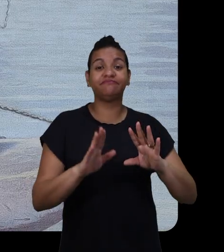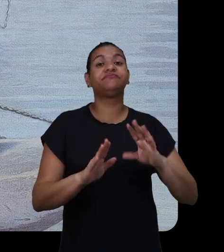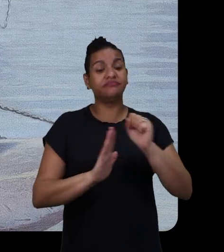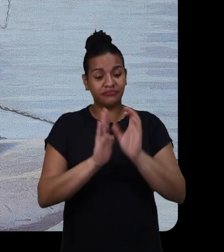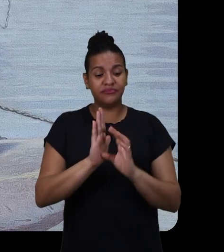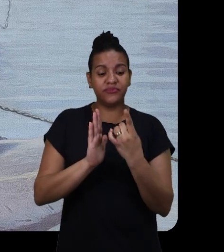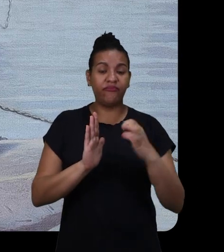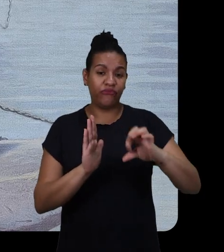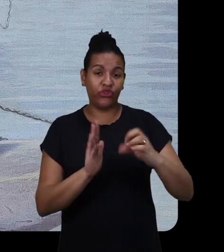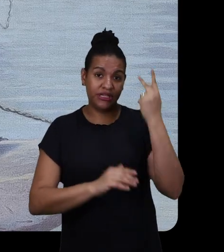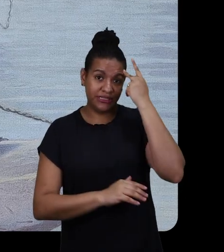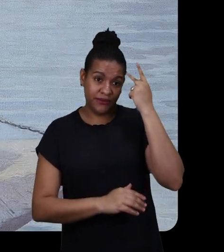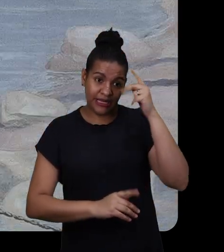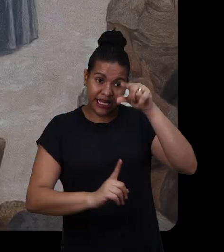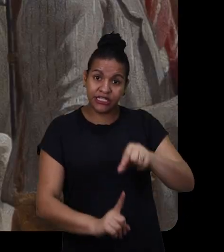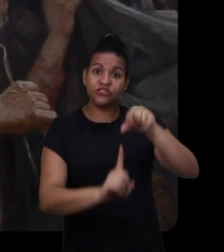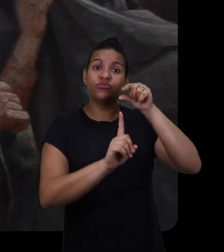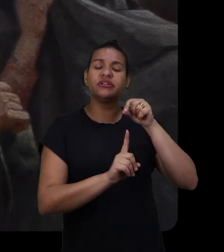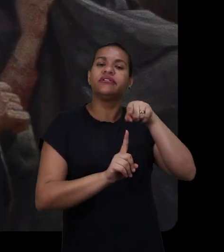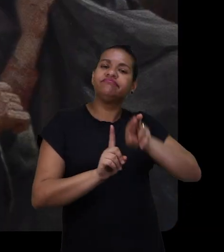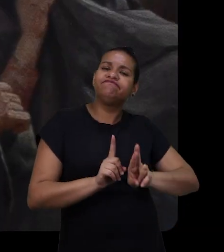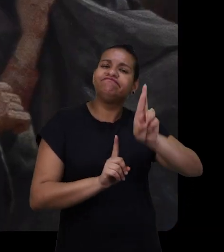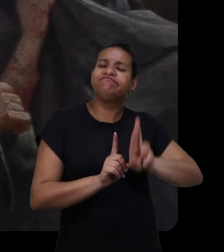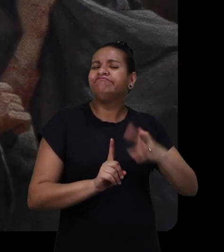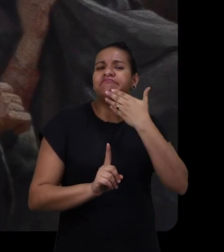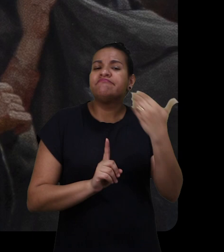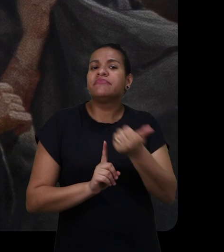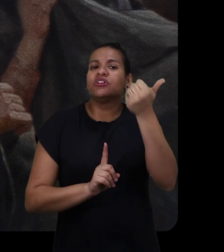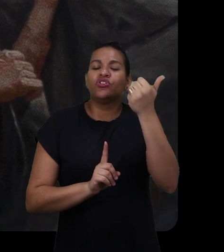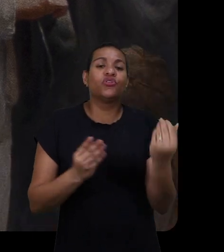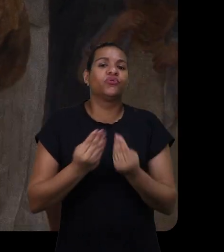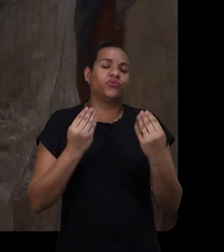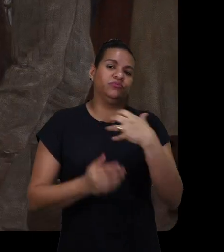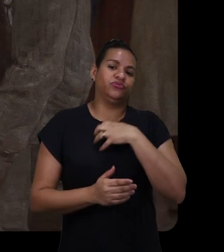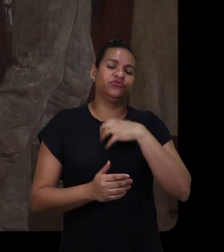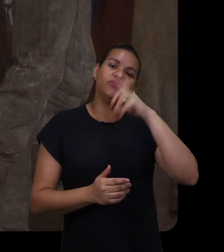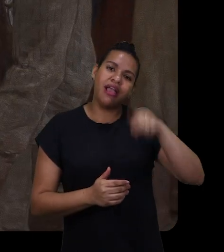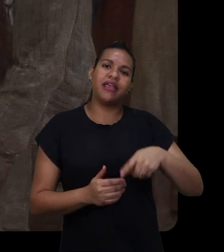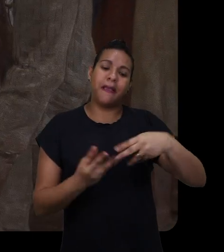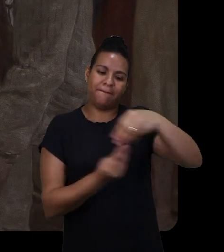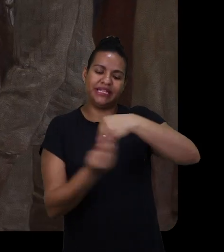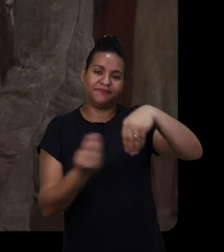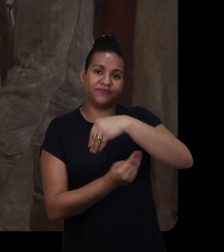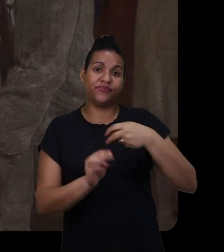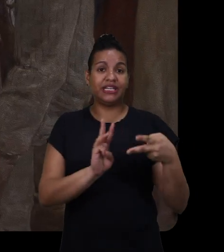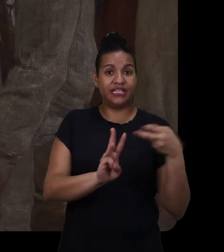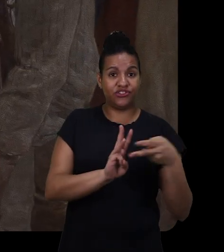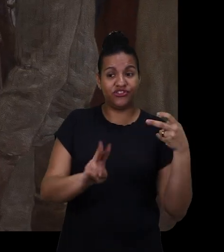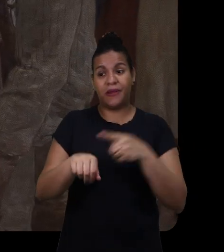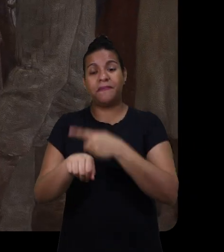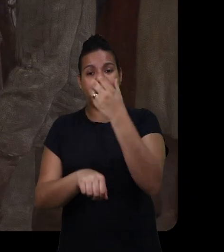escolhido como símbolo no final do 19 em São Paulo, como a representação da melhor solução da miscigenação,